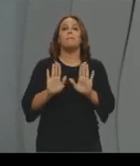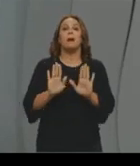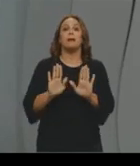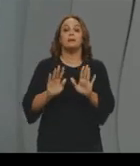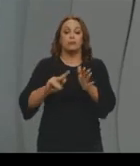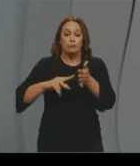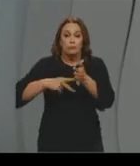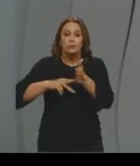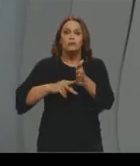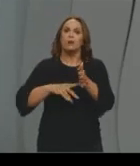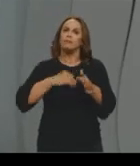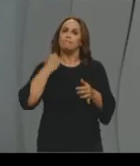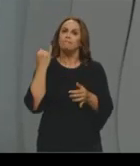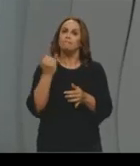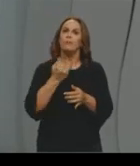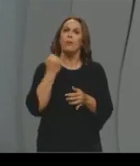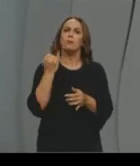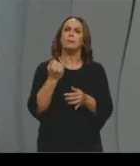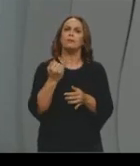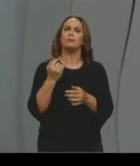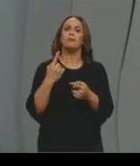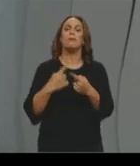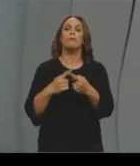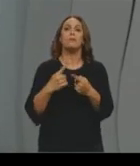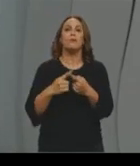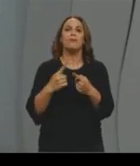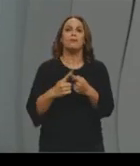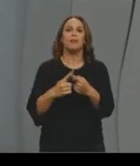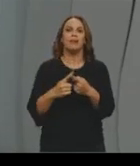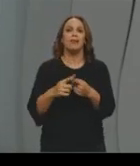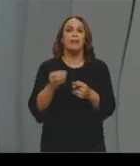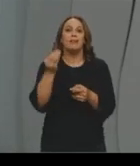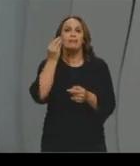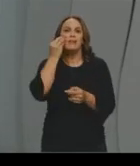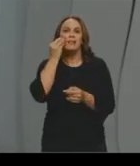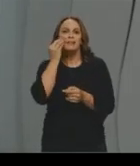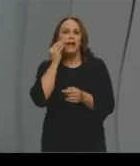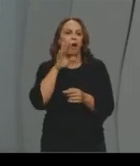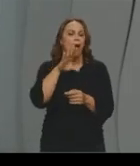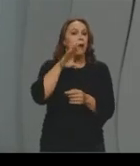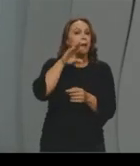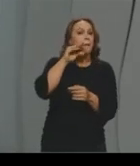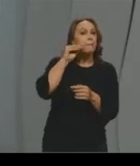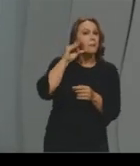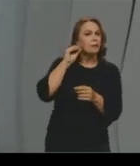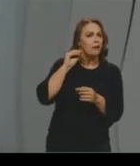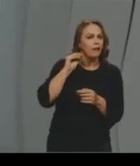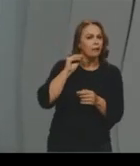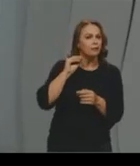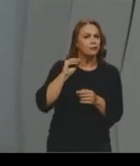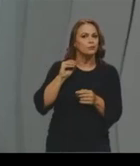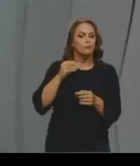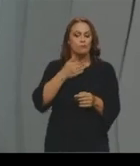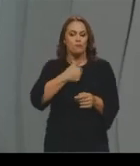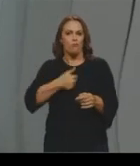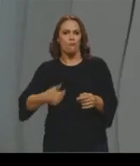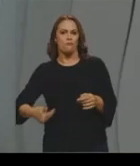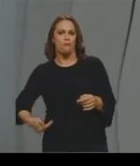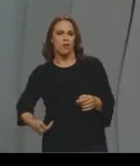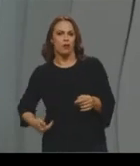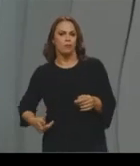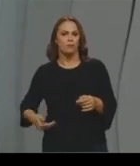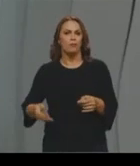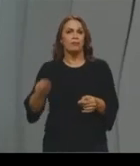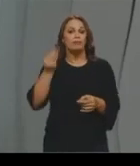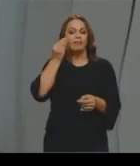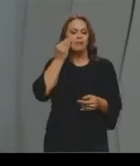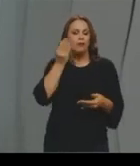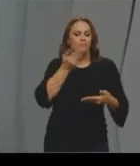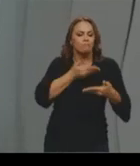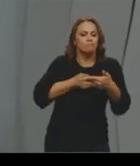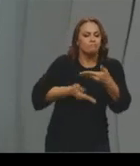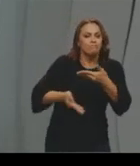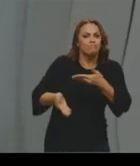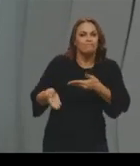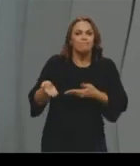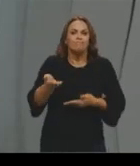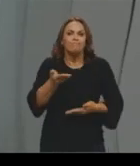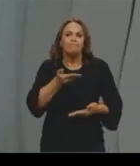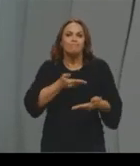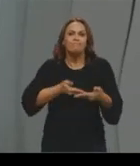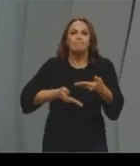é justamente negociar, né, dar voz ao trabalhador de uma maneira organizada, tentando assim conquistar